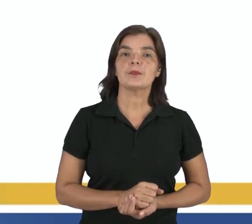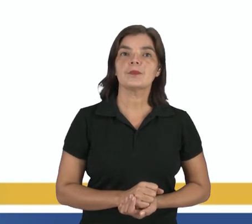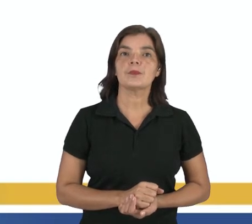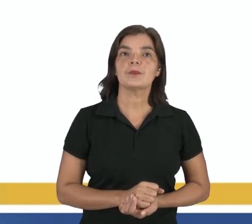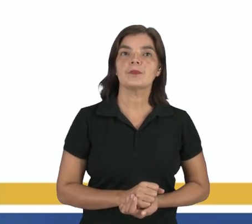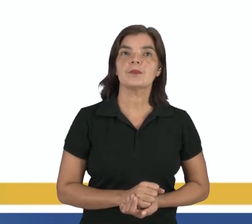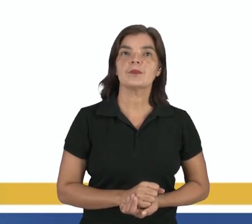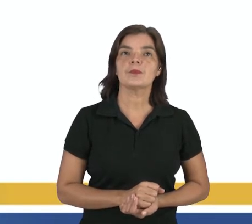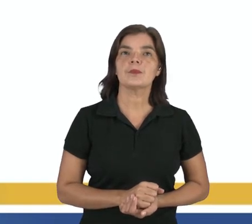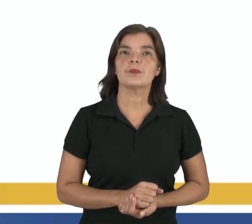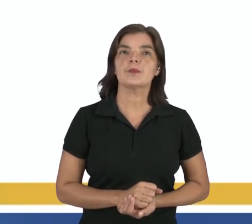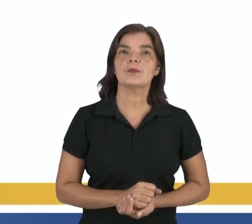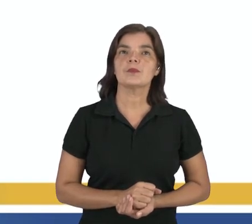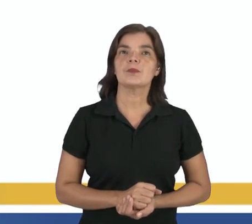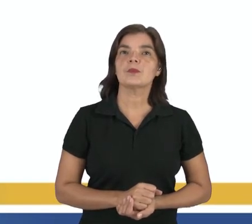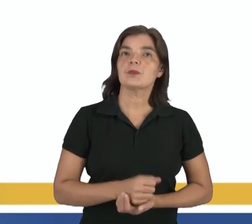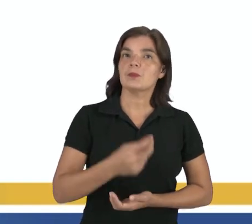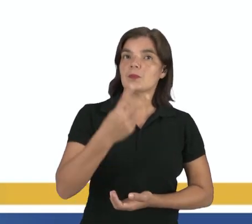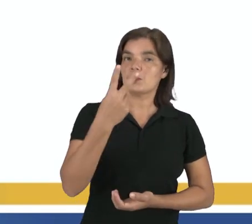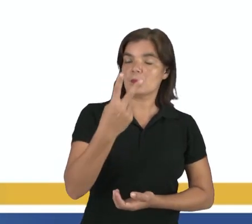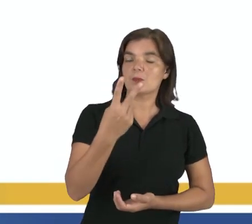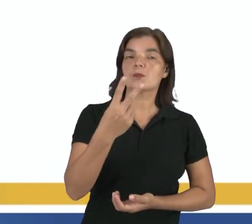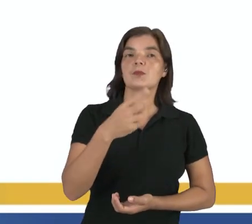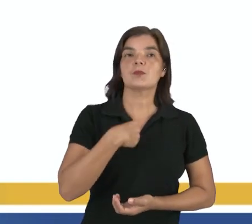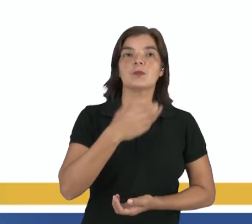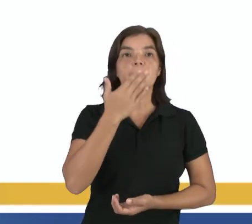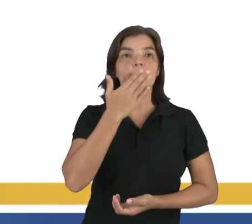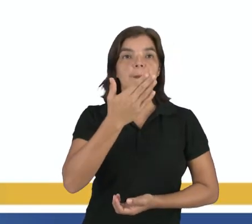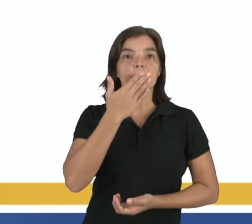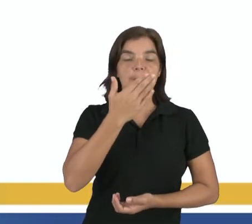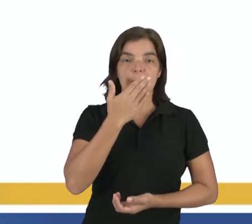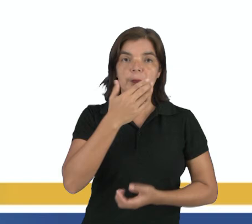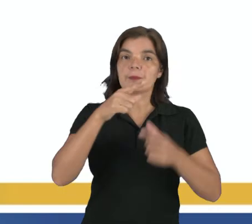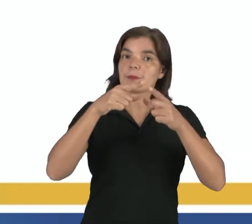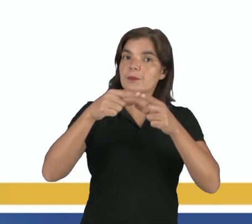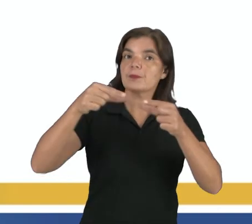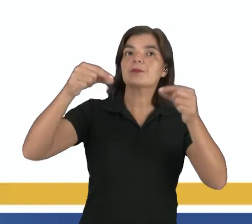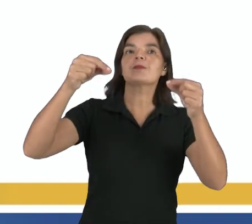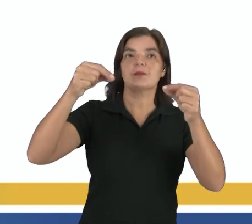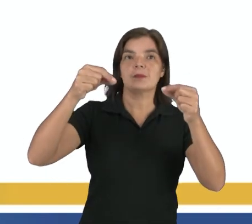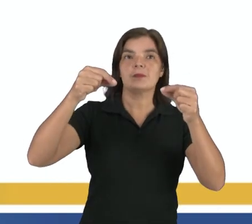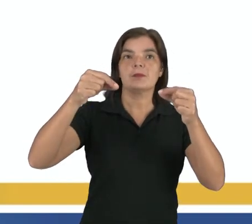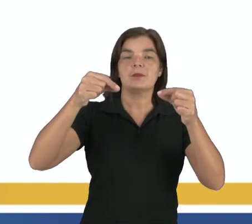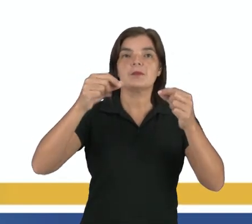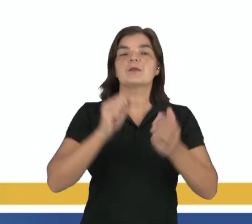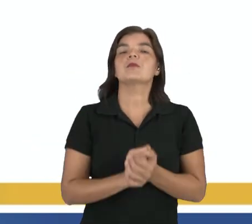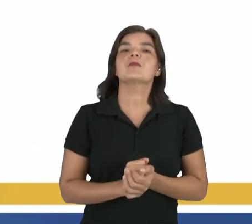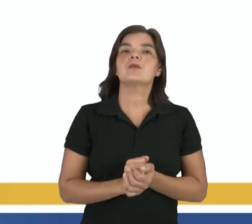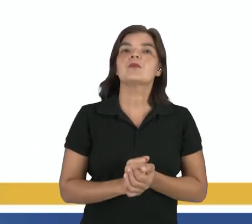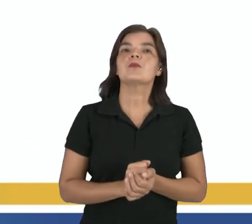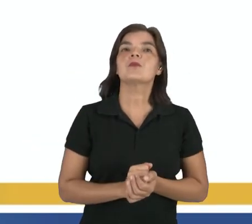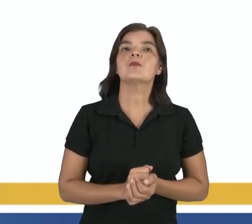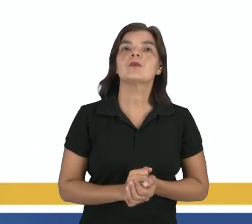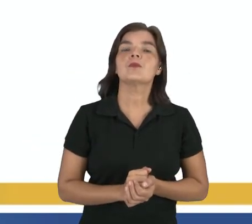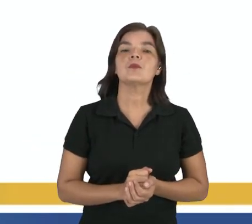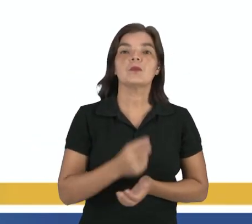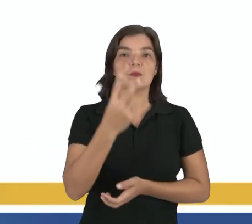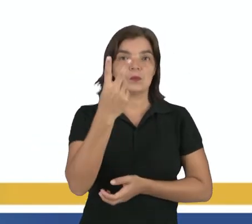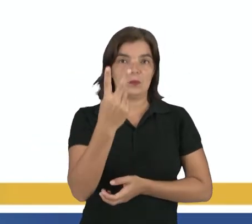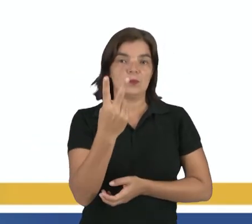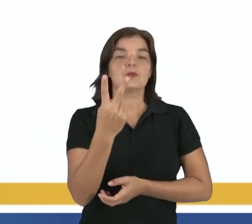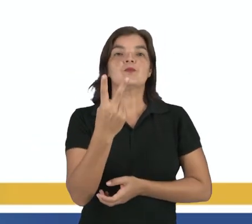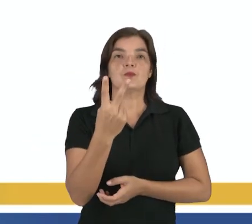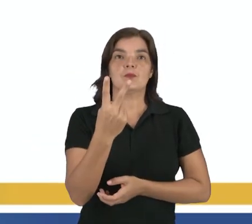duas entradas, aliás. Nesse caso, nós temos o tipo de salgado e ele vai discriminar